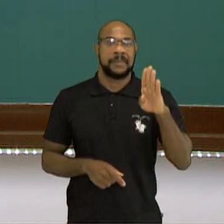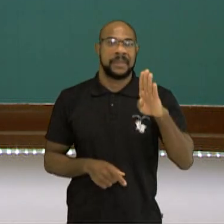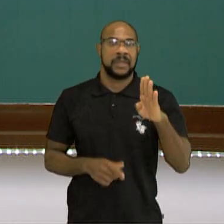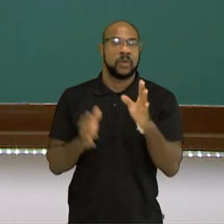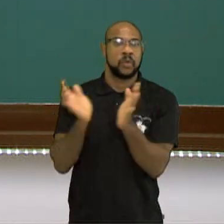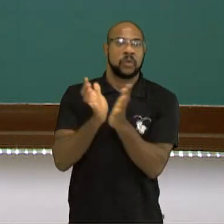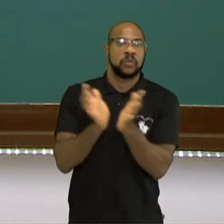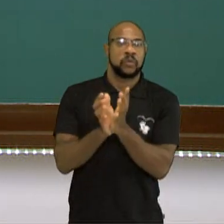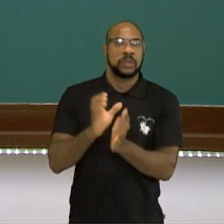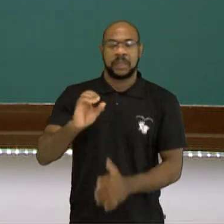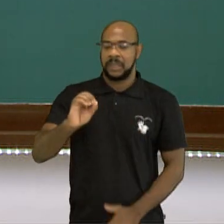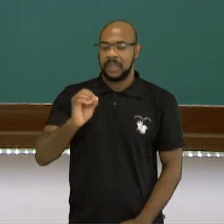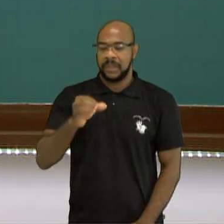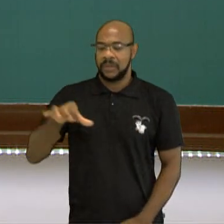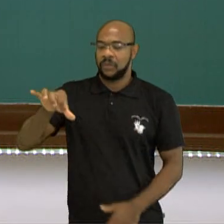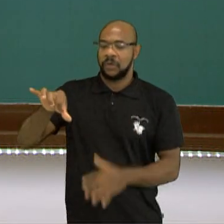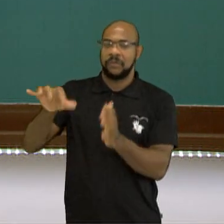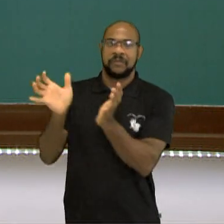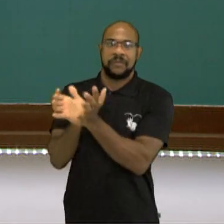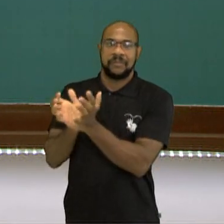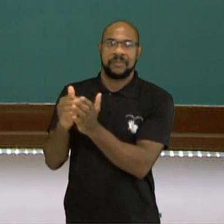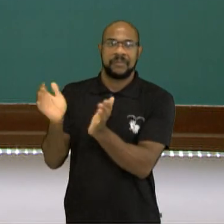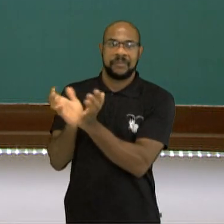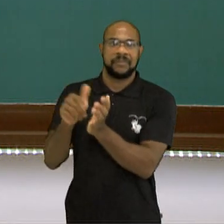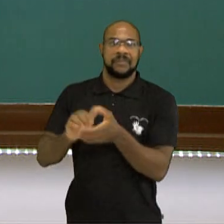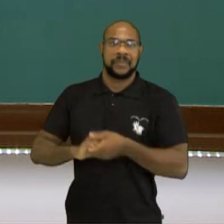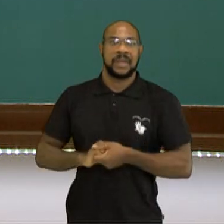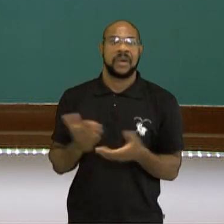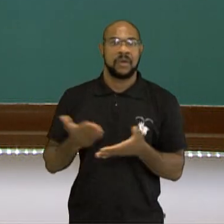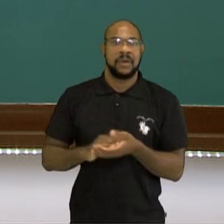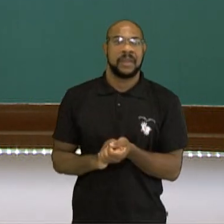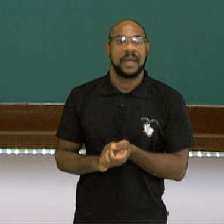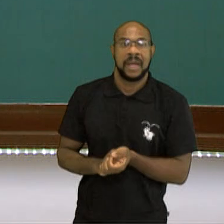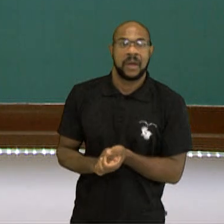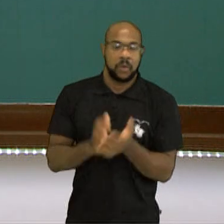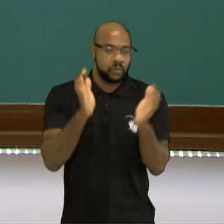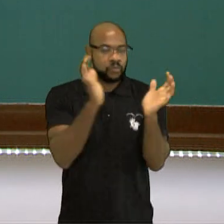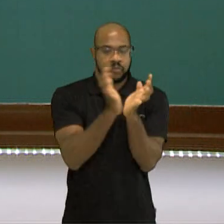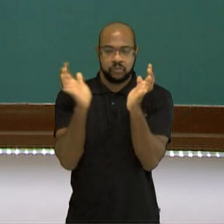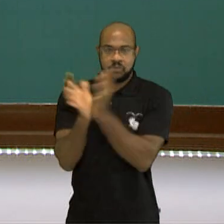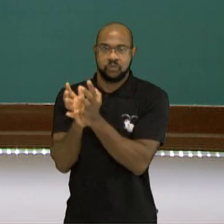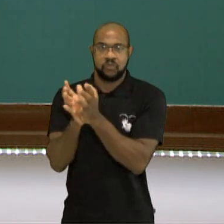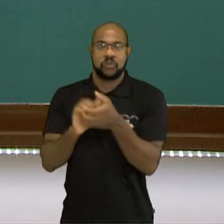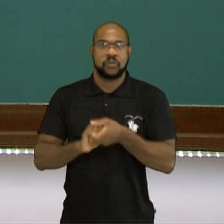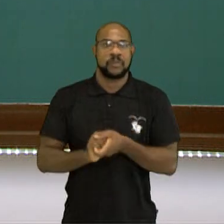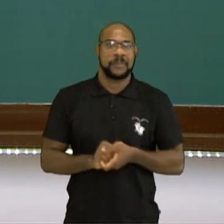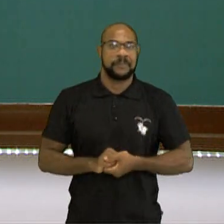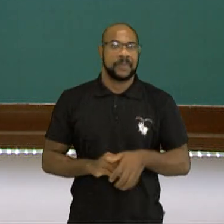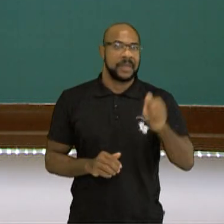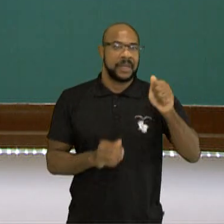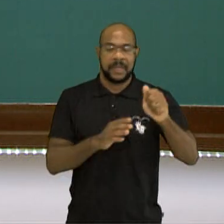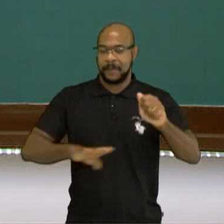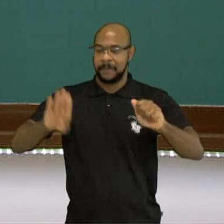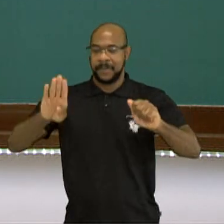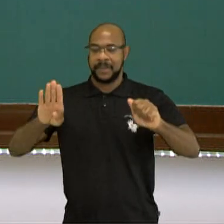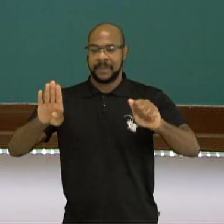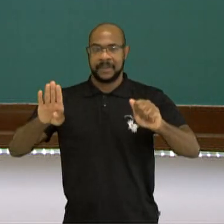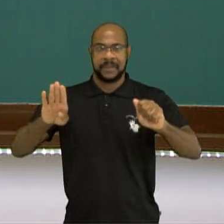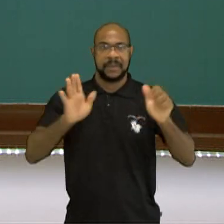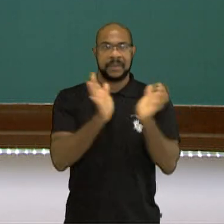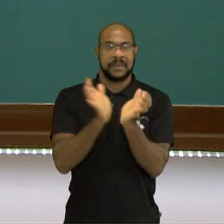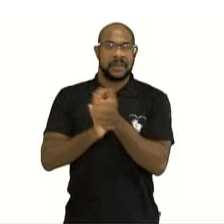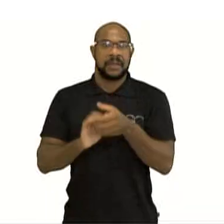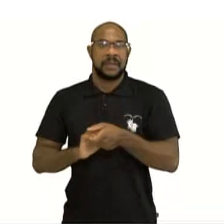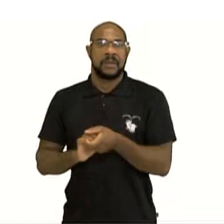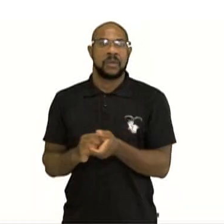tá? Considere a função de A para B, definida por f de x, sendo que é o